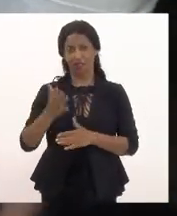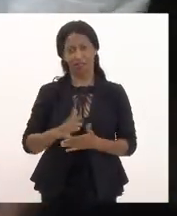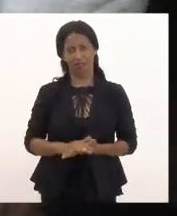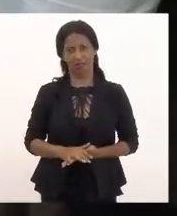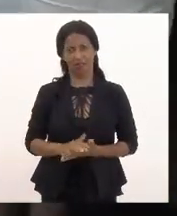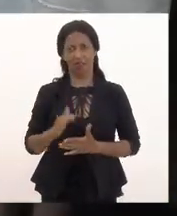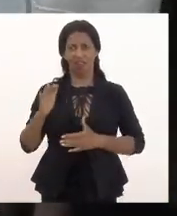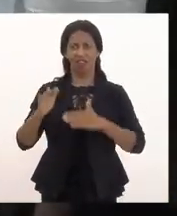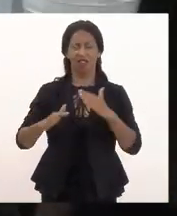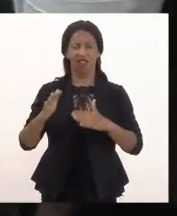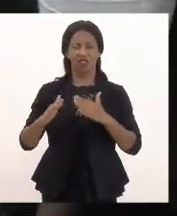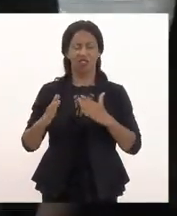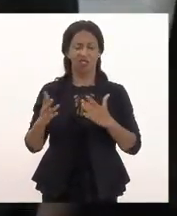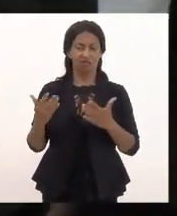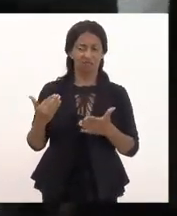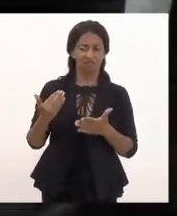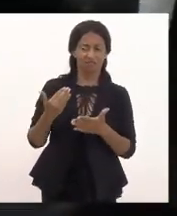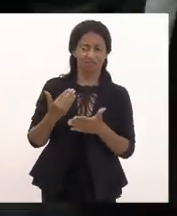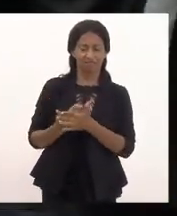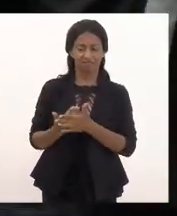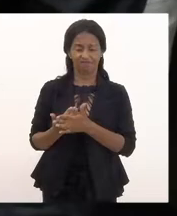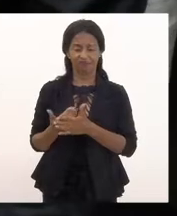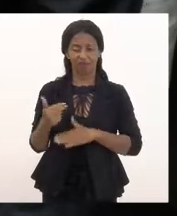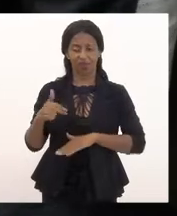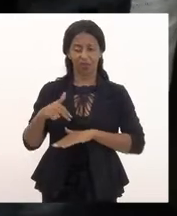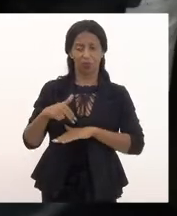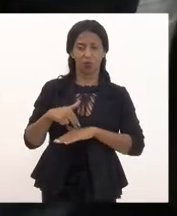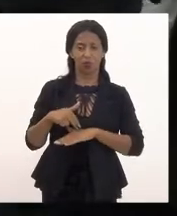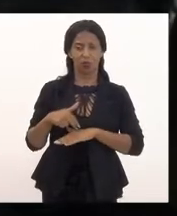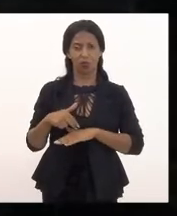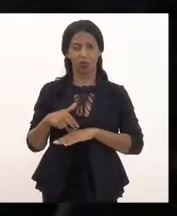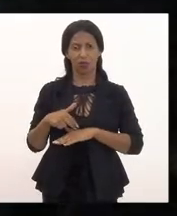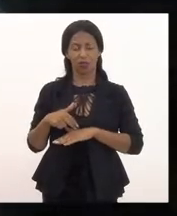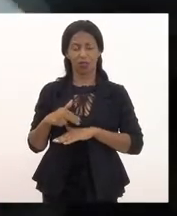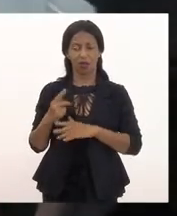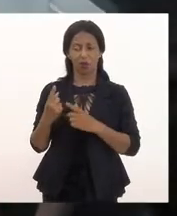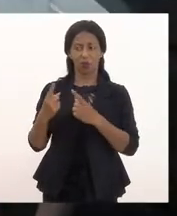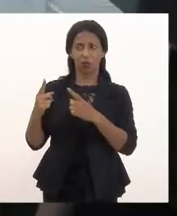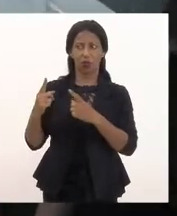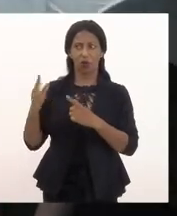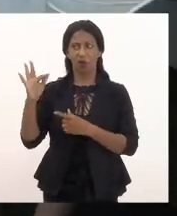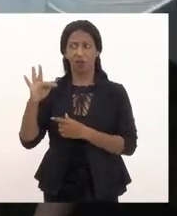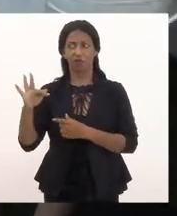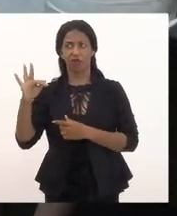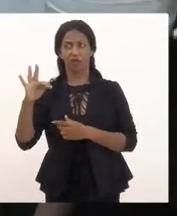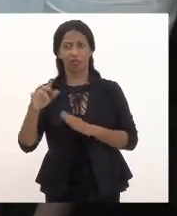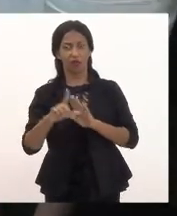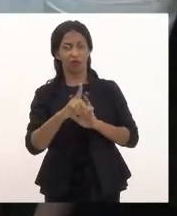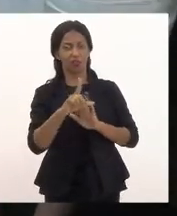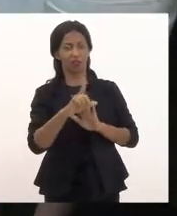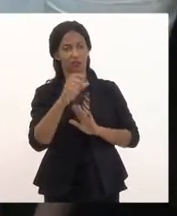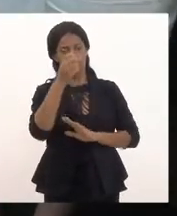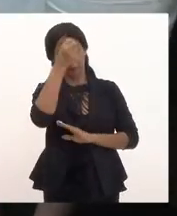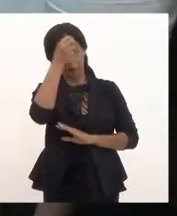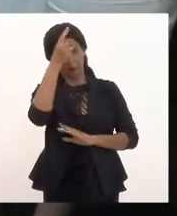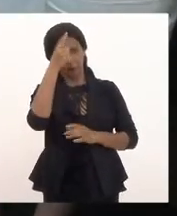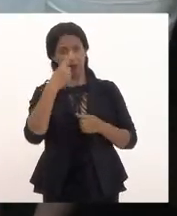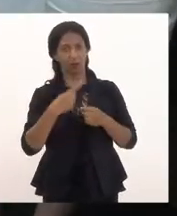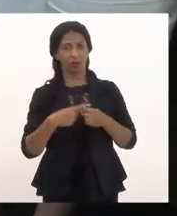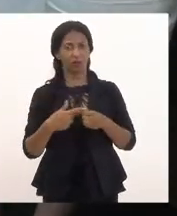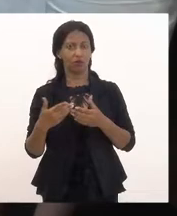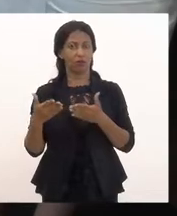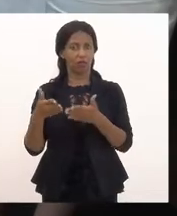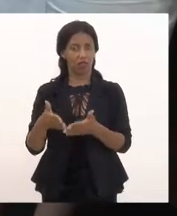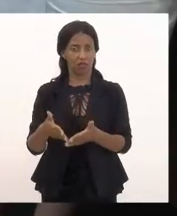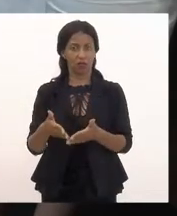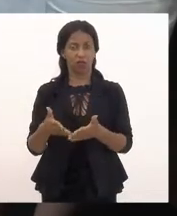gente acaba incorrendo em superposição, às vezes, com a legislação federal e, às vezes, com a legislação municipal. É flagrantemente